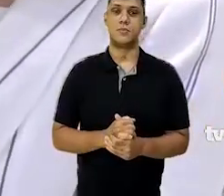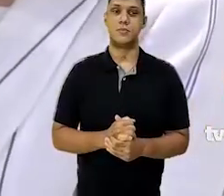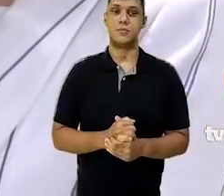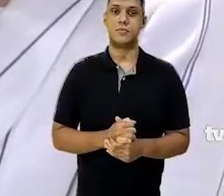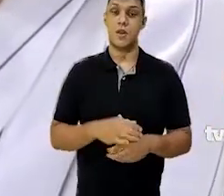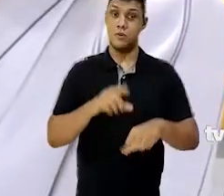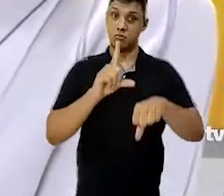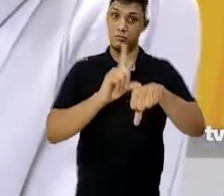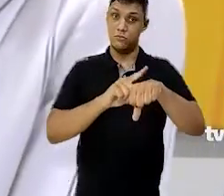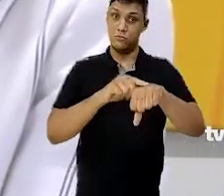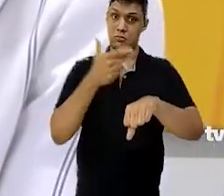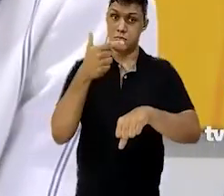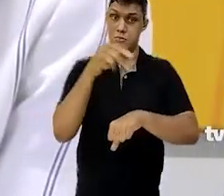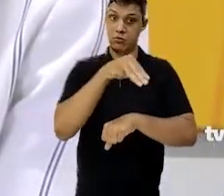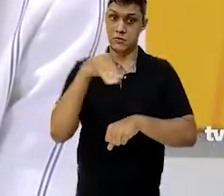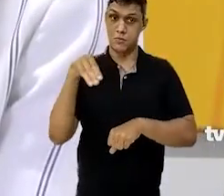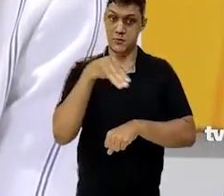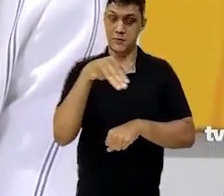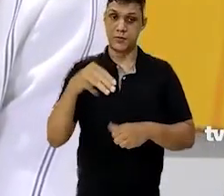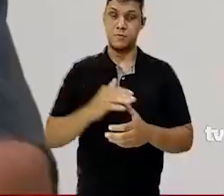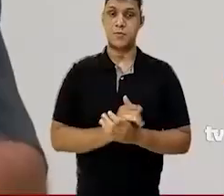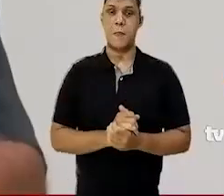Seu tempo é de 2 minutos.